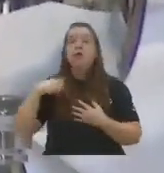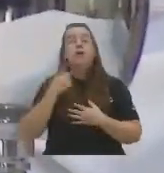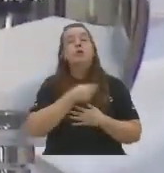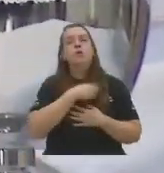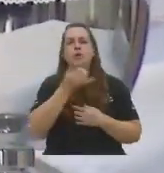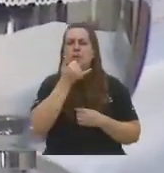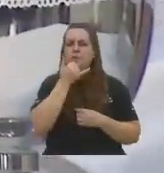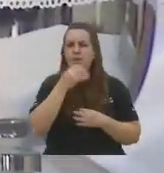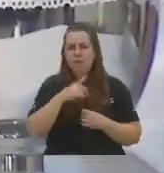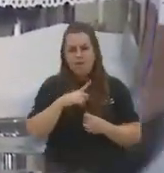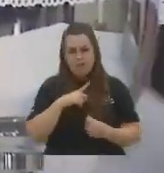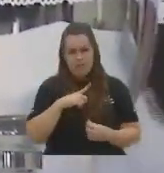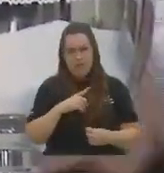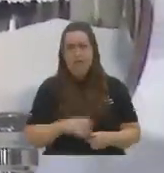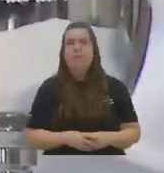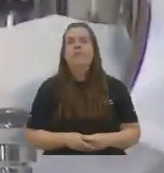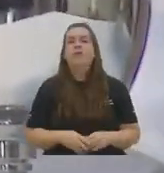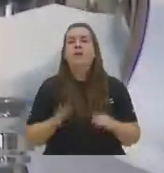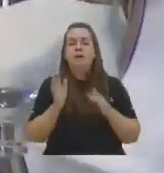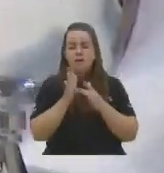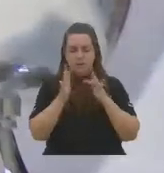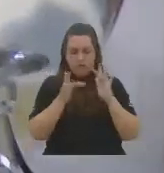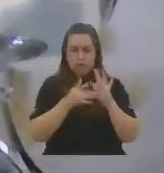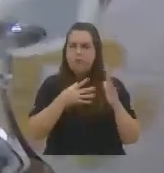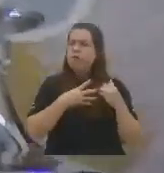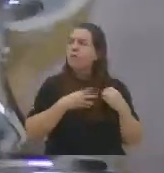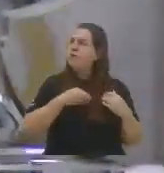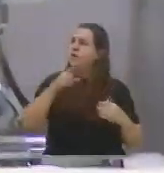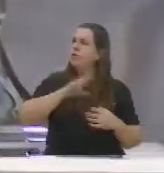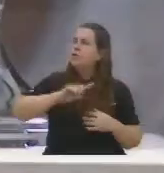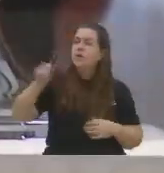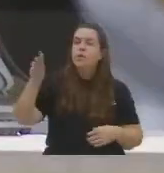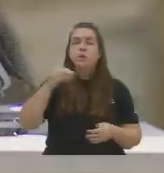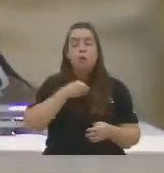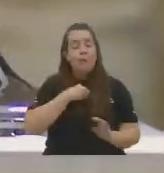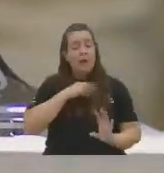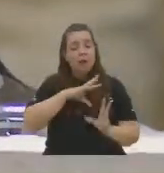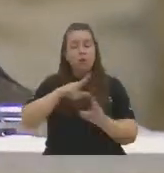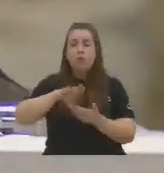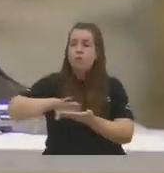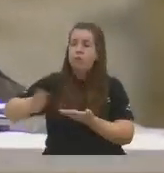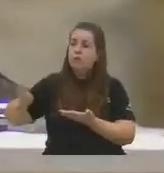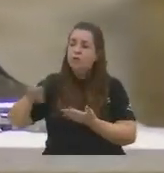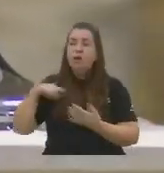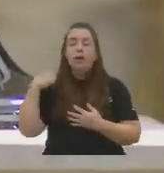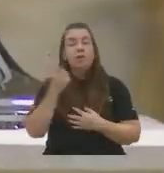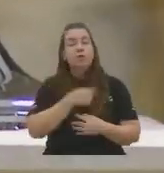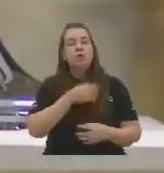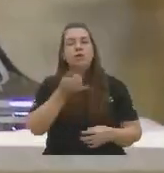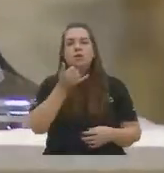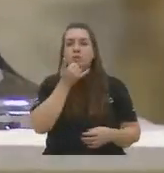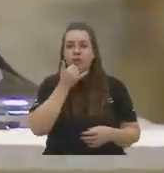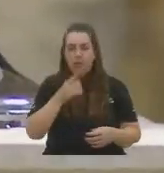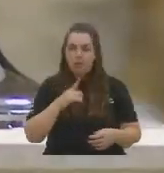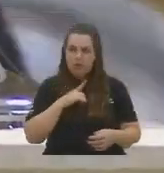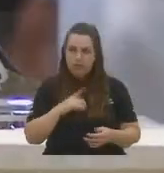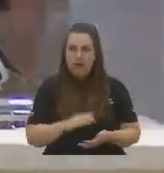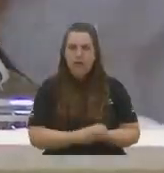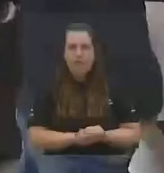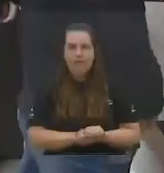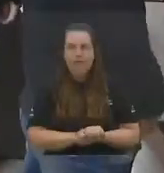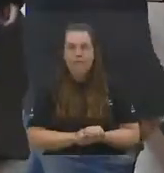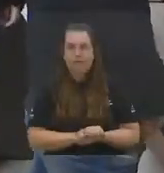mundo, tende piedade de nós. Cordeiro de Deus, que tirais o pecado do mundo,